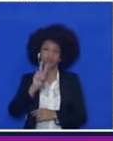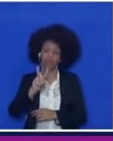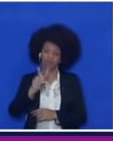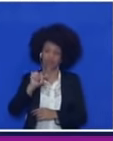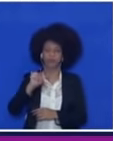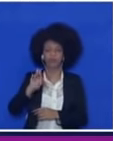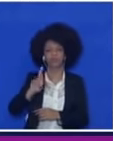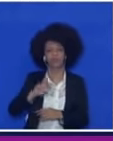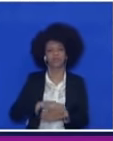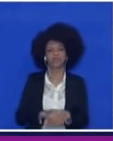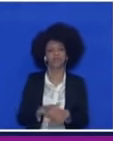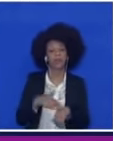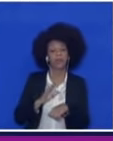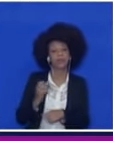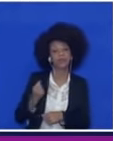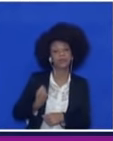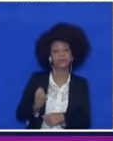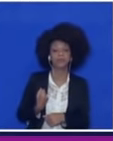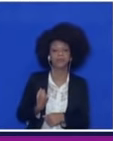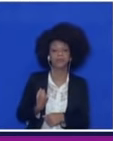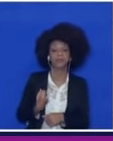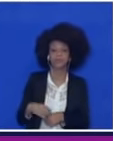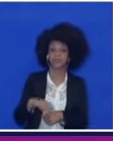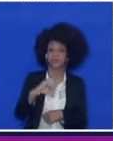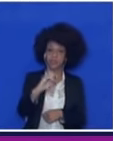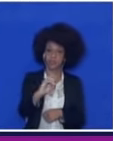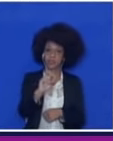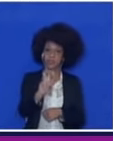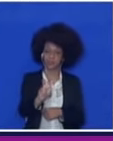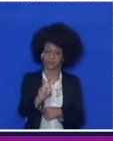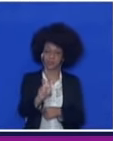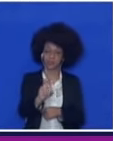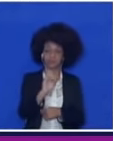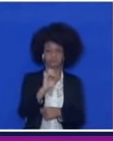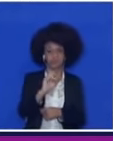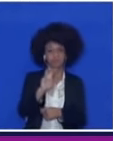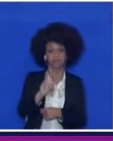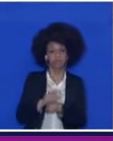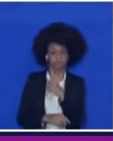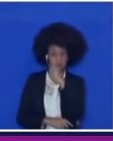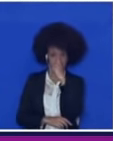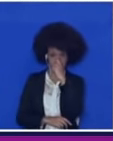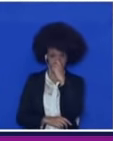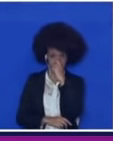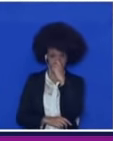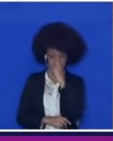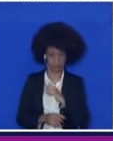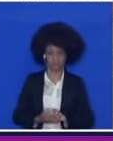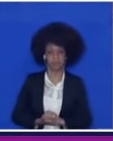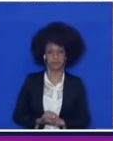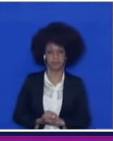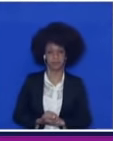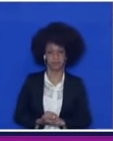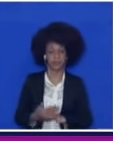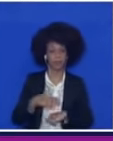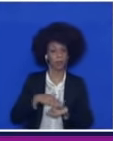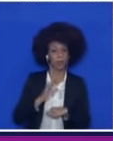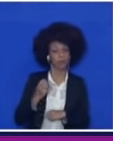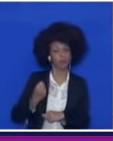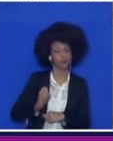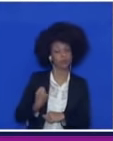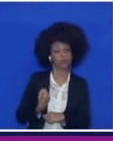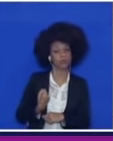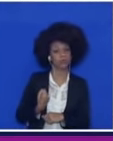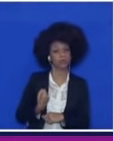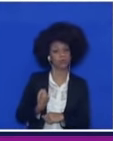loteriasonline.caixa.gov.br. Mais um número sorteado da Loto Fácil é 05, bola 05. Mais uma bola